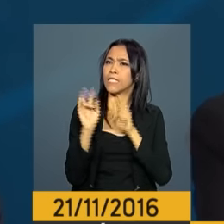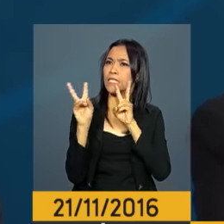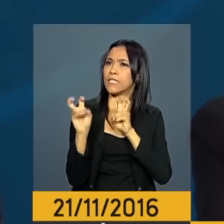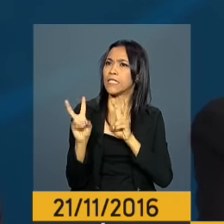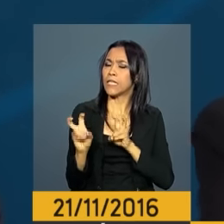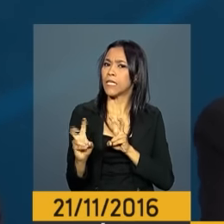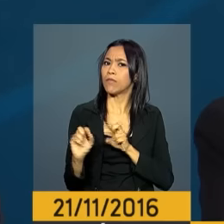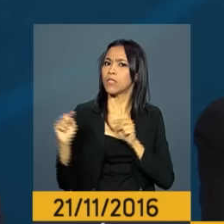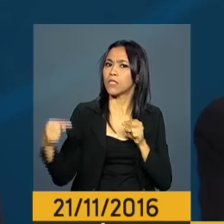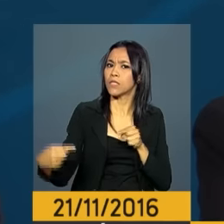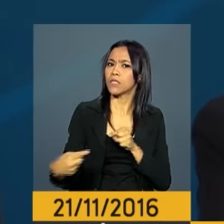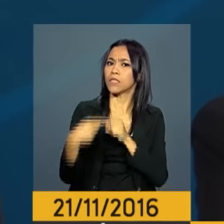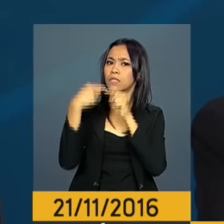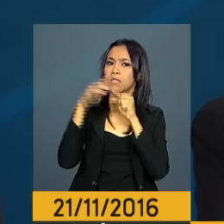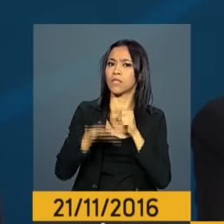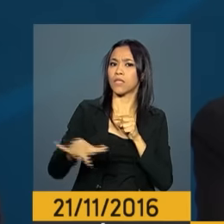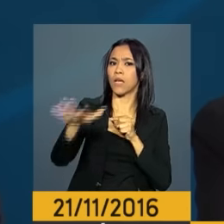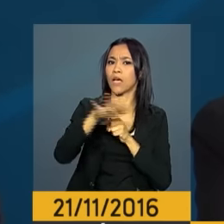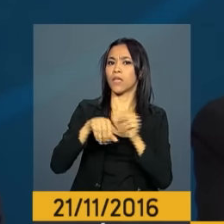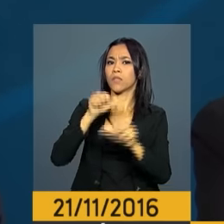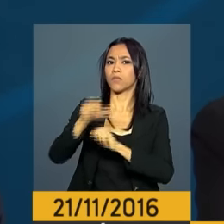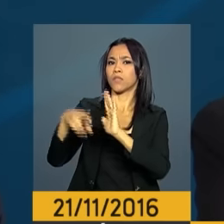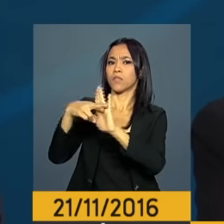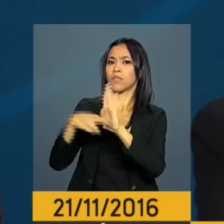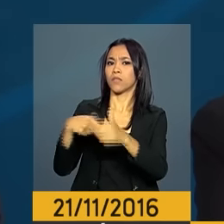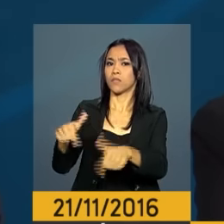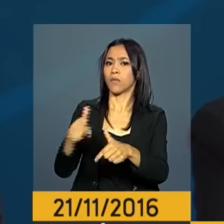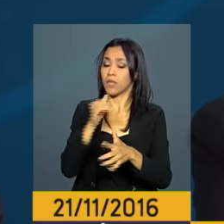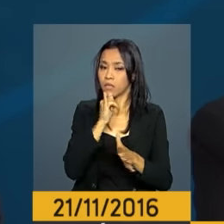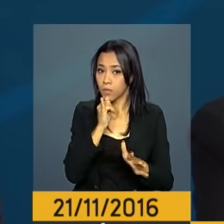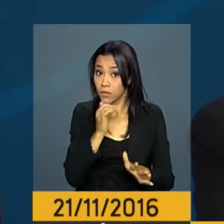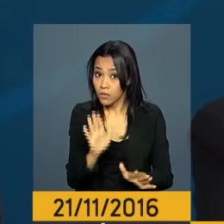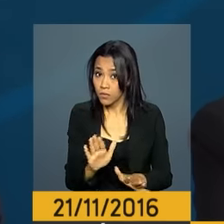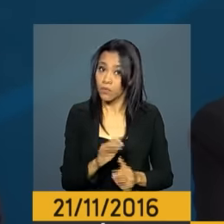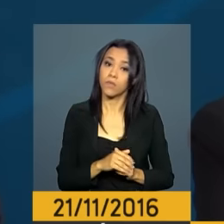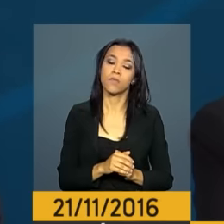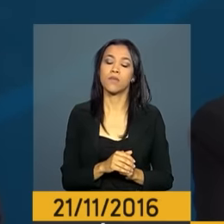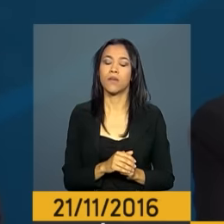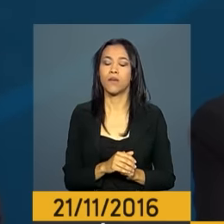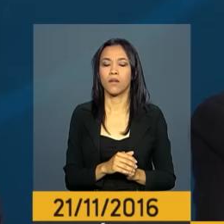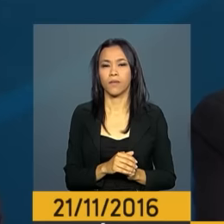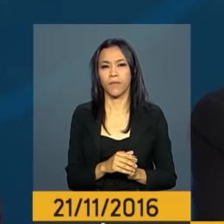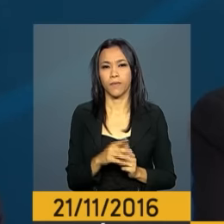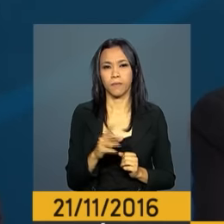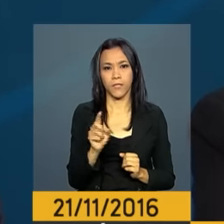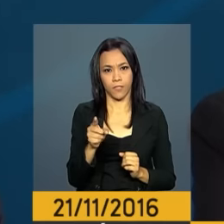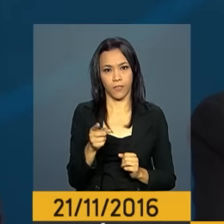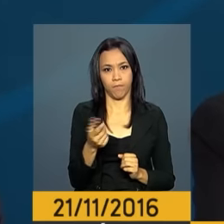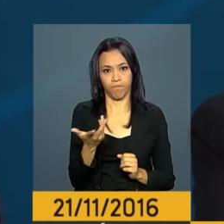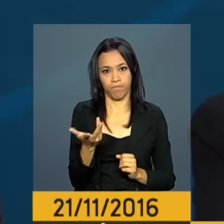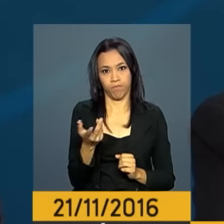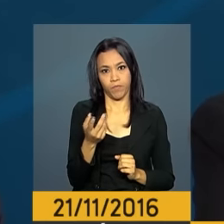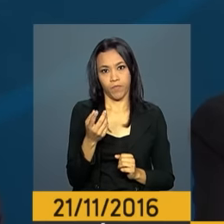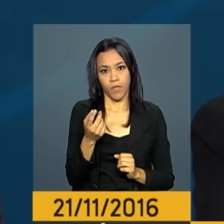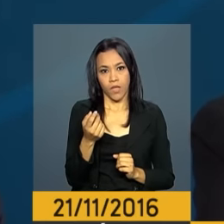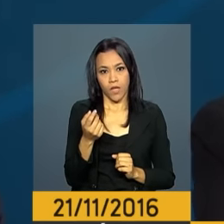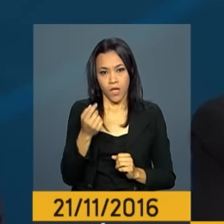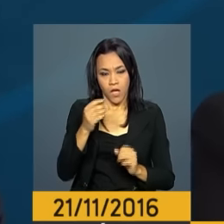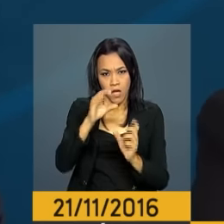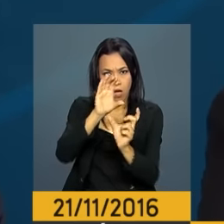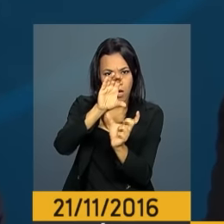de alguma maneira, dizem respeito à reforma trabalhista. Por exemplo, a possibilidade de que convenções